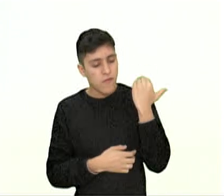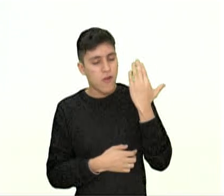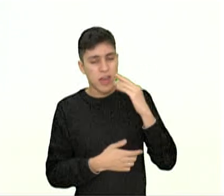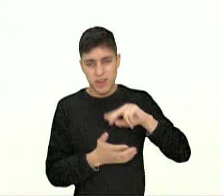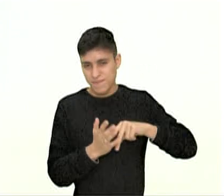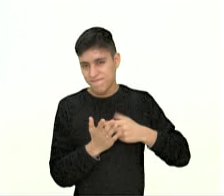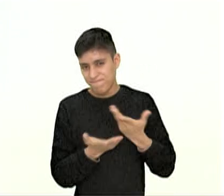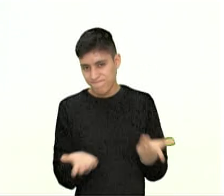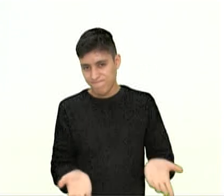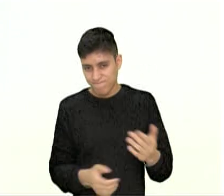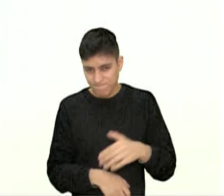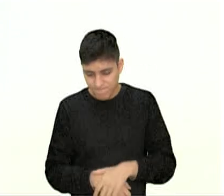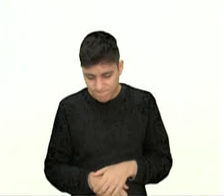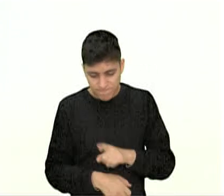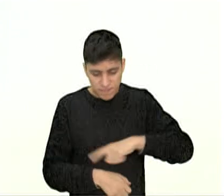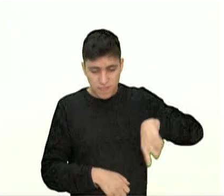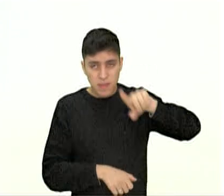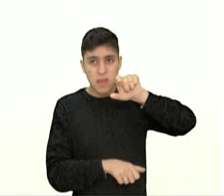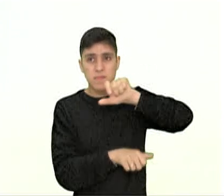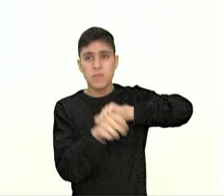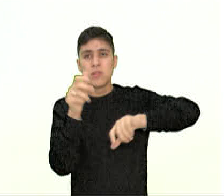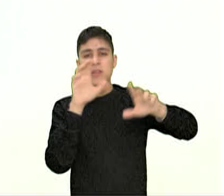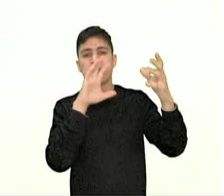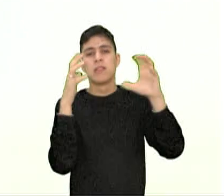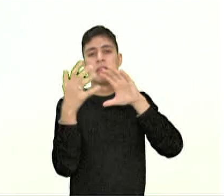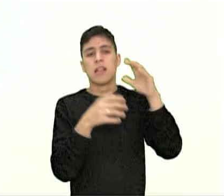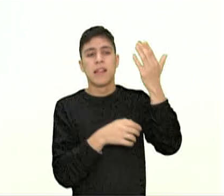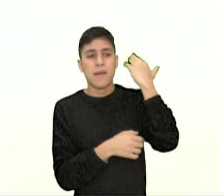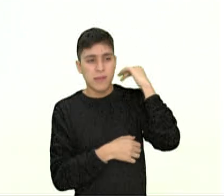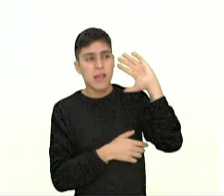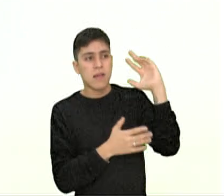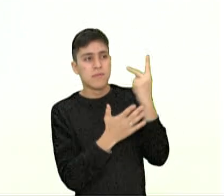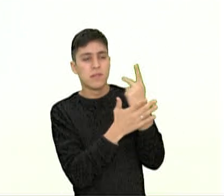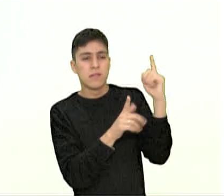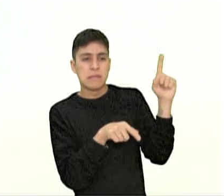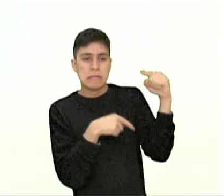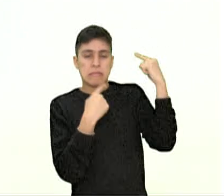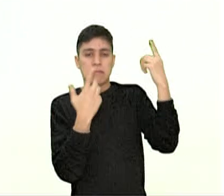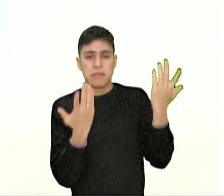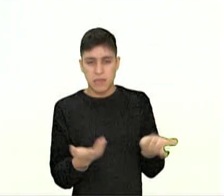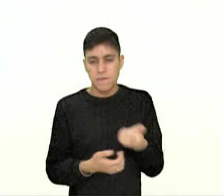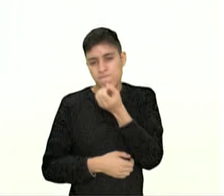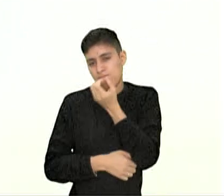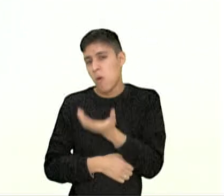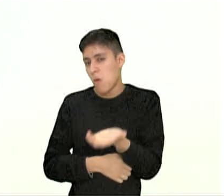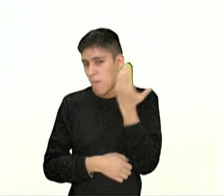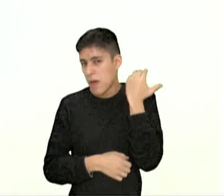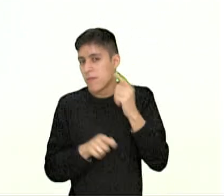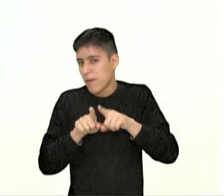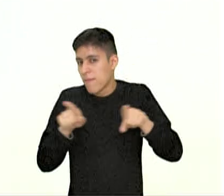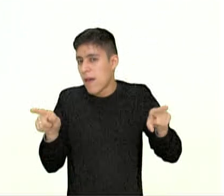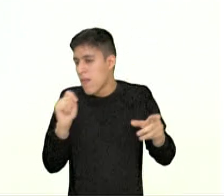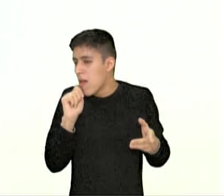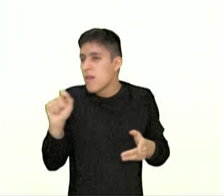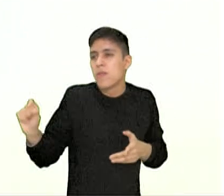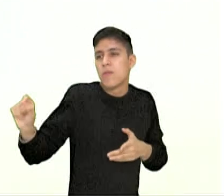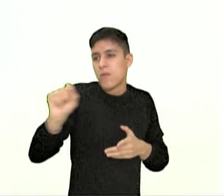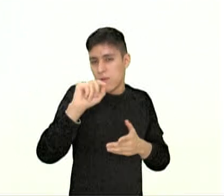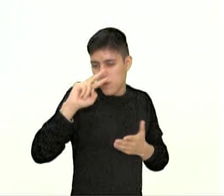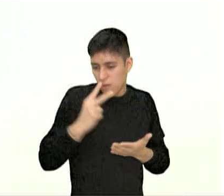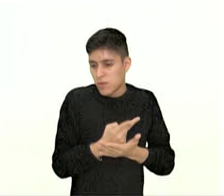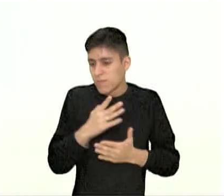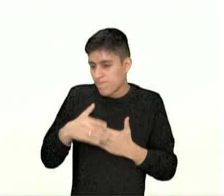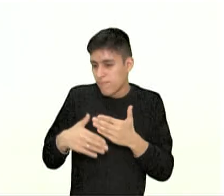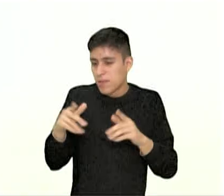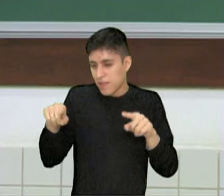As mudanças climáticas foram um desafio. Que bom se estivesse no passado, né? Mas elas ainda são um desafio.